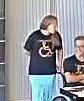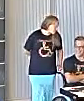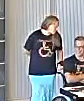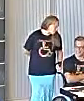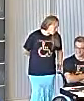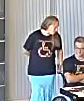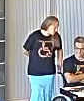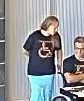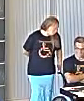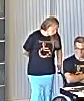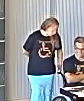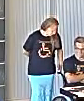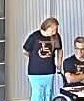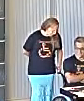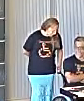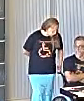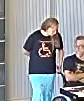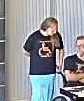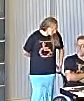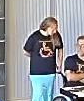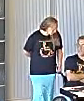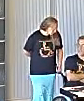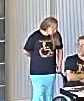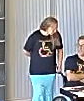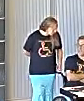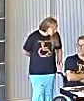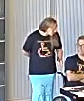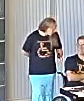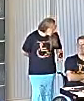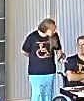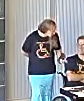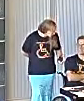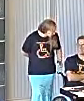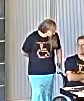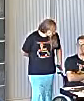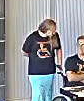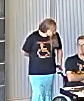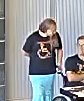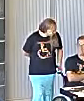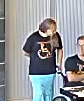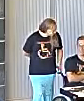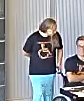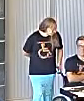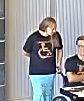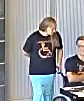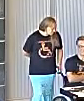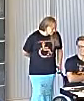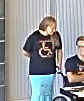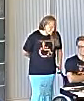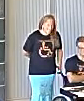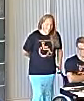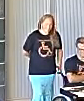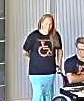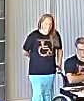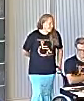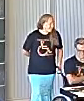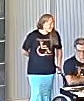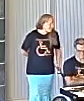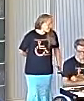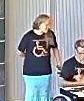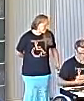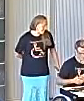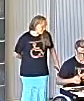só com ele só pessoa chegou lá lá na empresa emesa segregou ela pegou